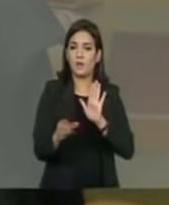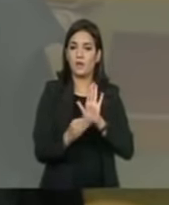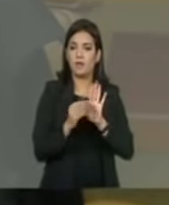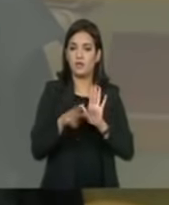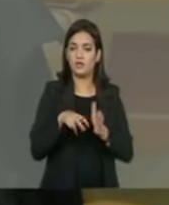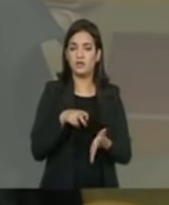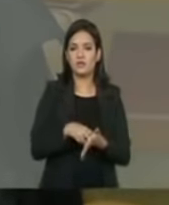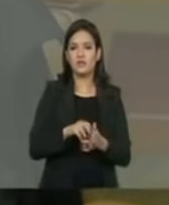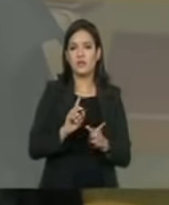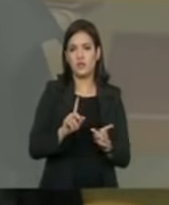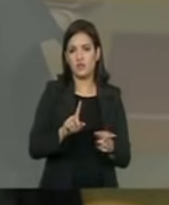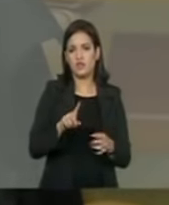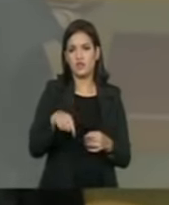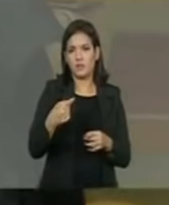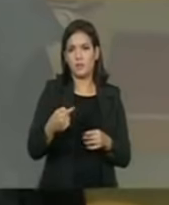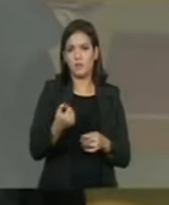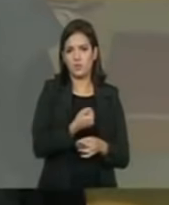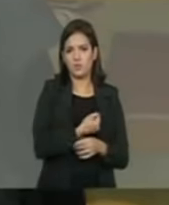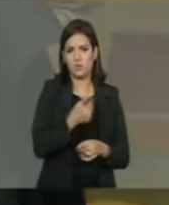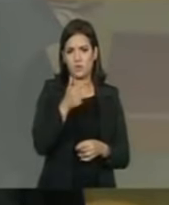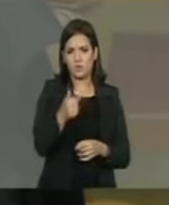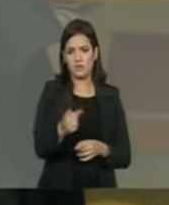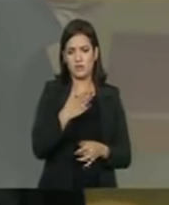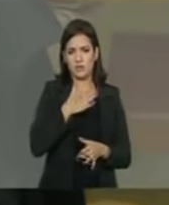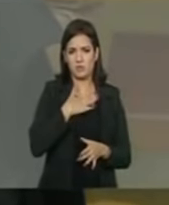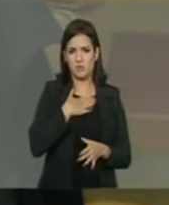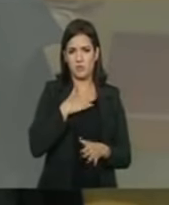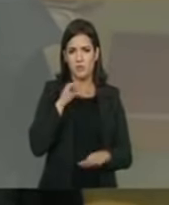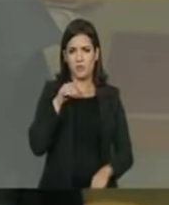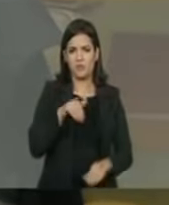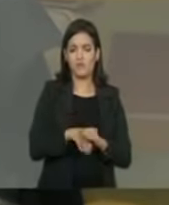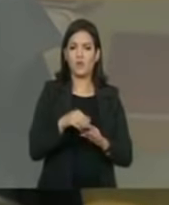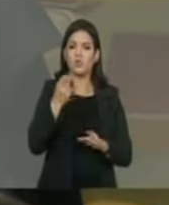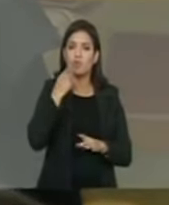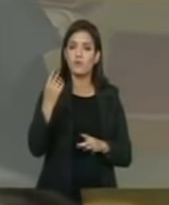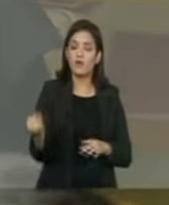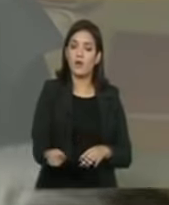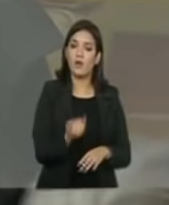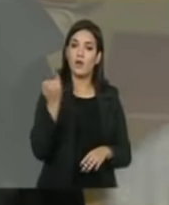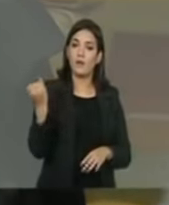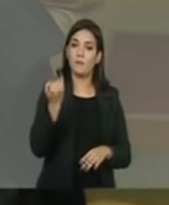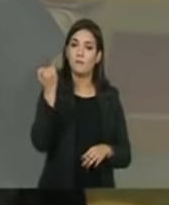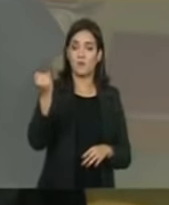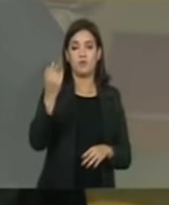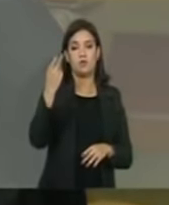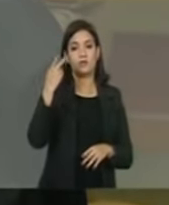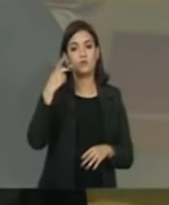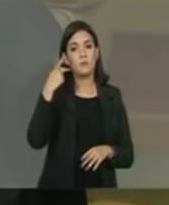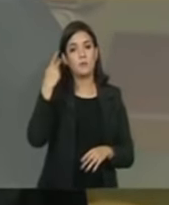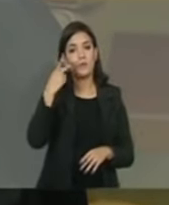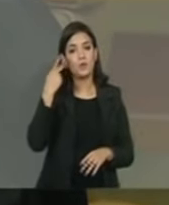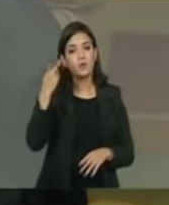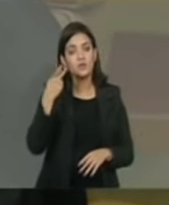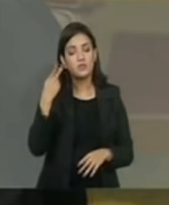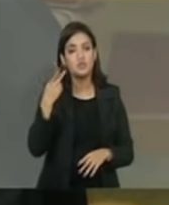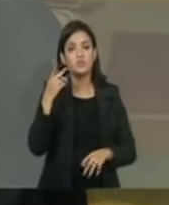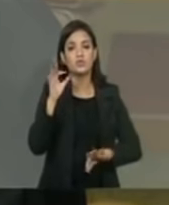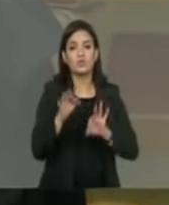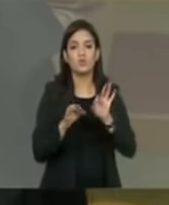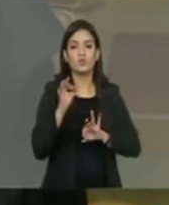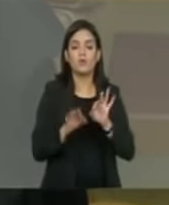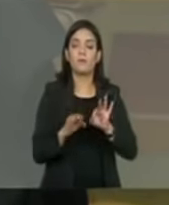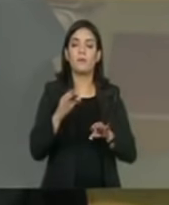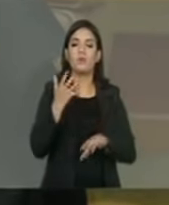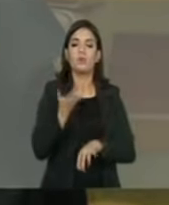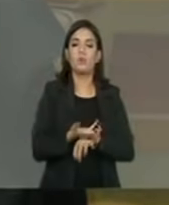eu dou o item 7 mudar do meu voto eu destaco a importância político com sinal da coisa julgada em sentido material